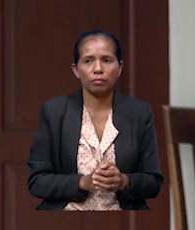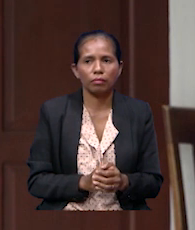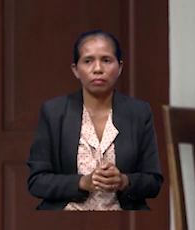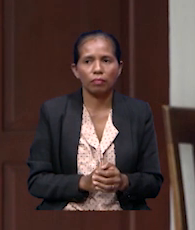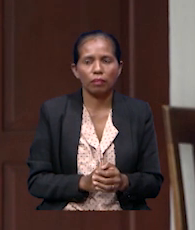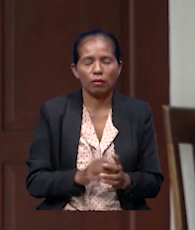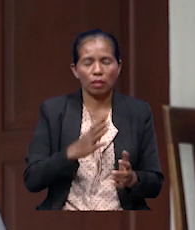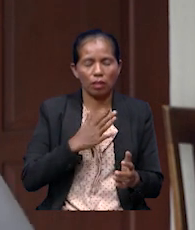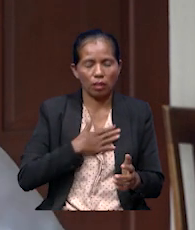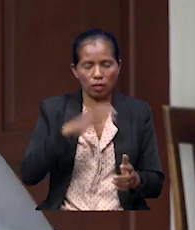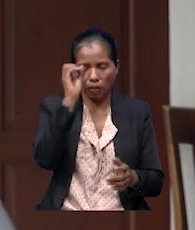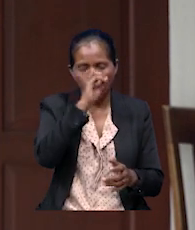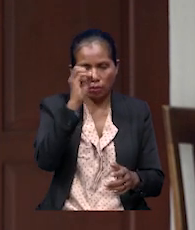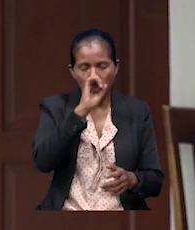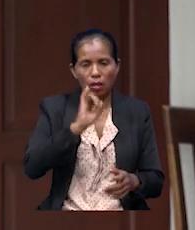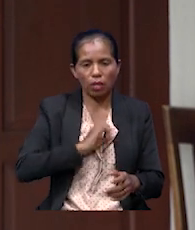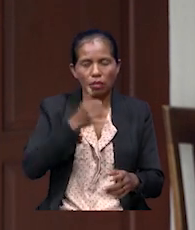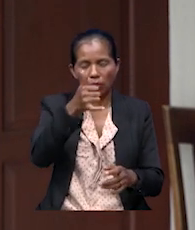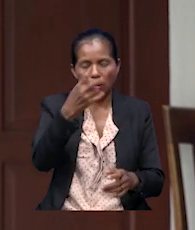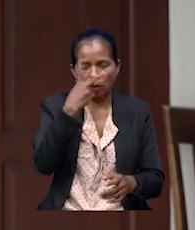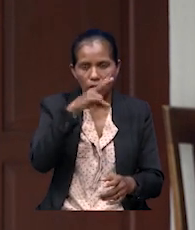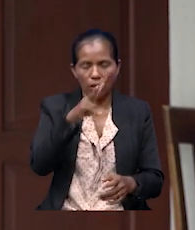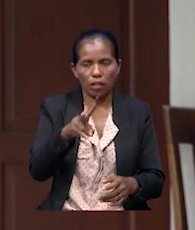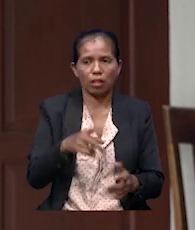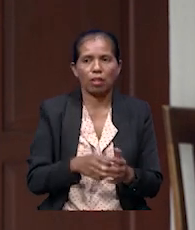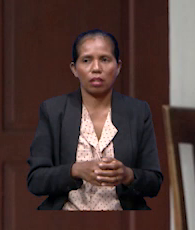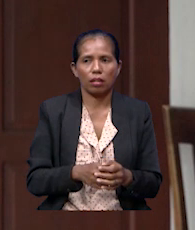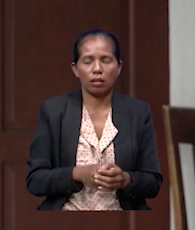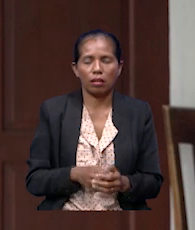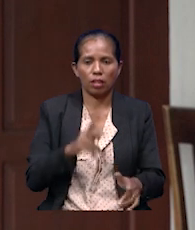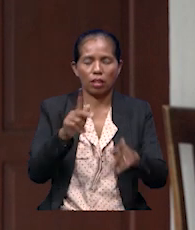Hanya observasaun kata kuera tohen ba hare. Tenia